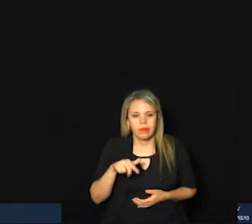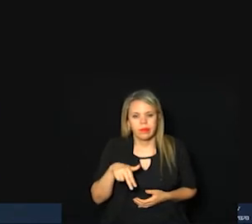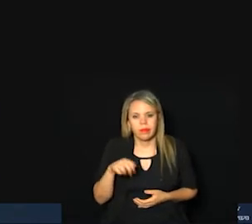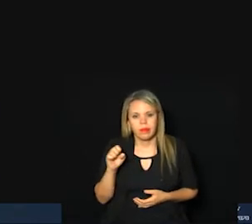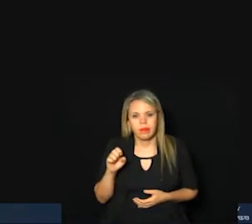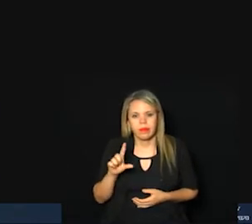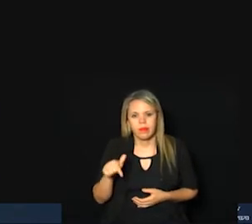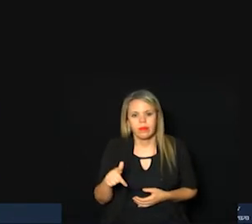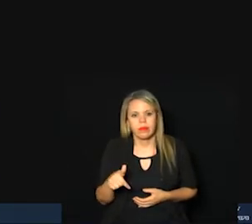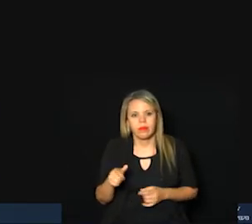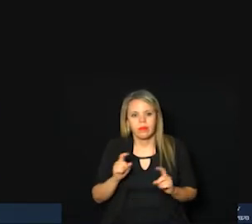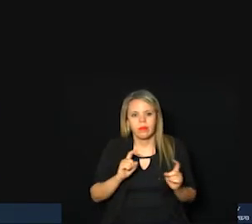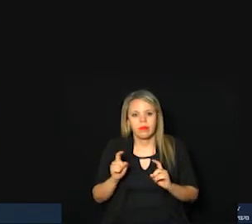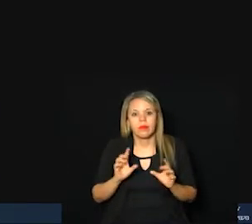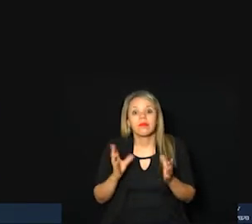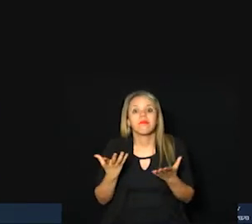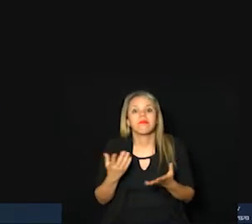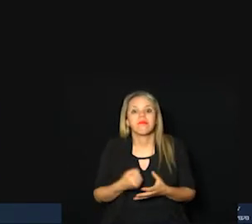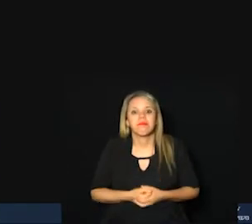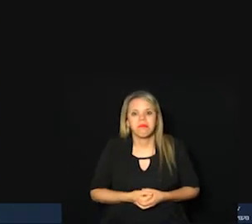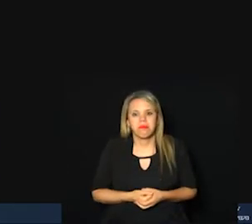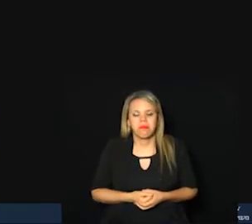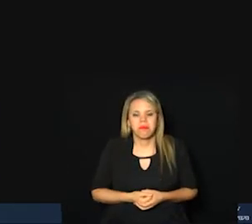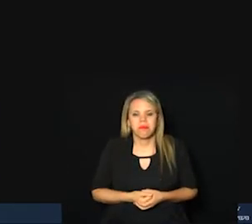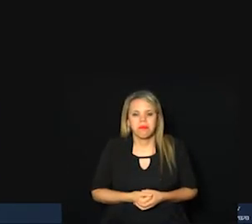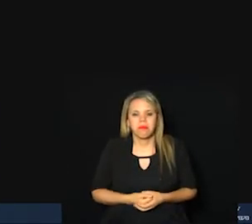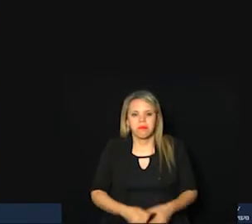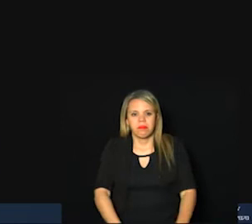reunião sem querer, o que será que houve aí?